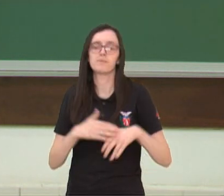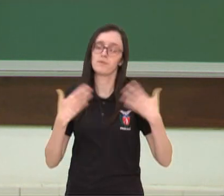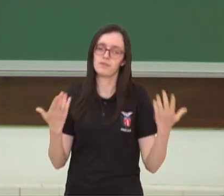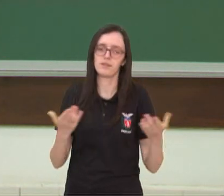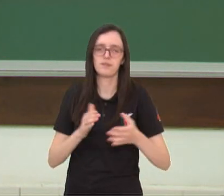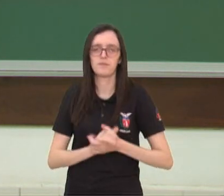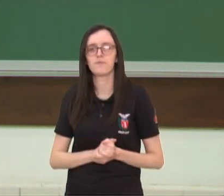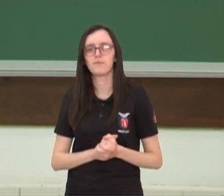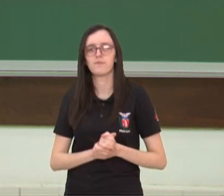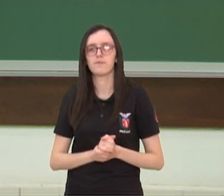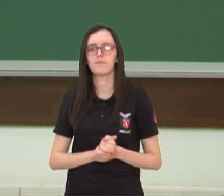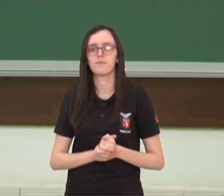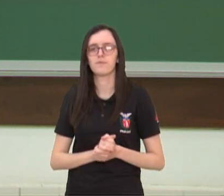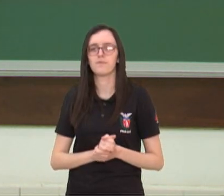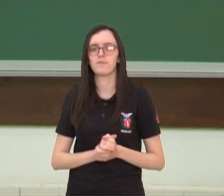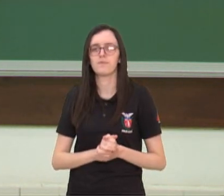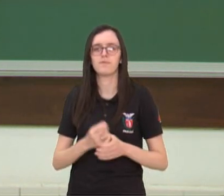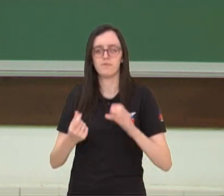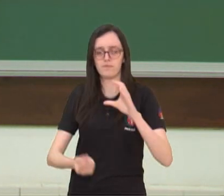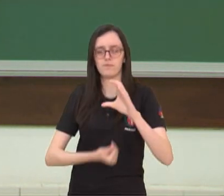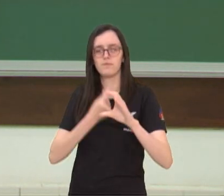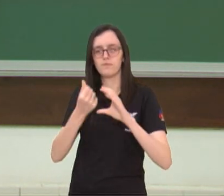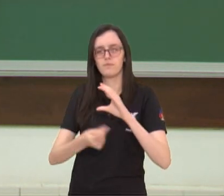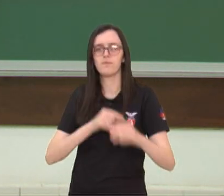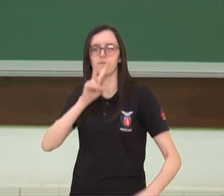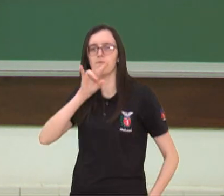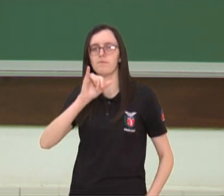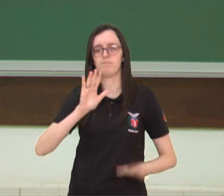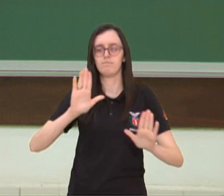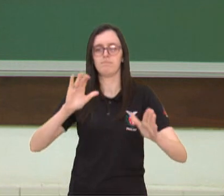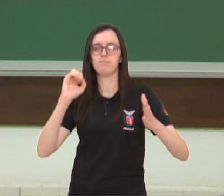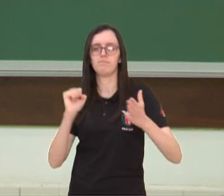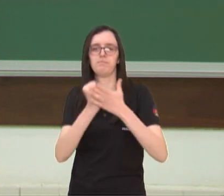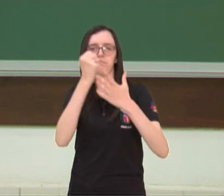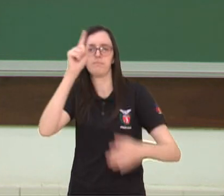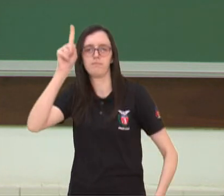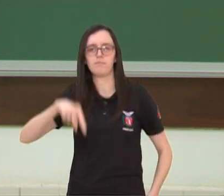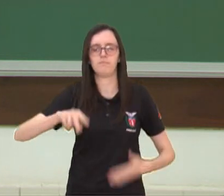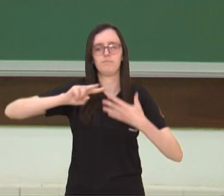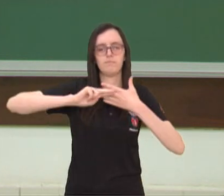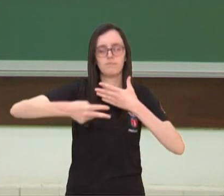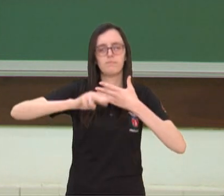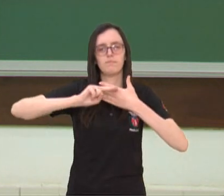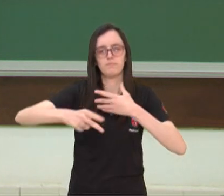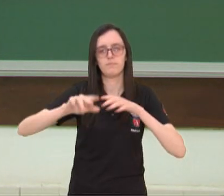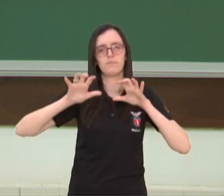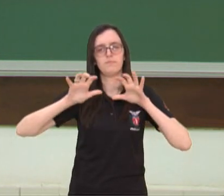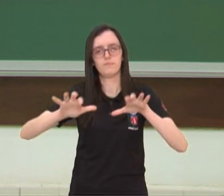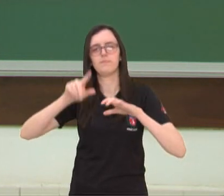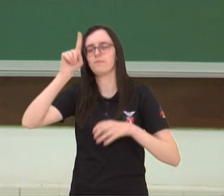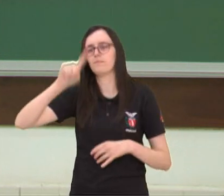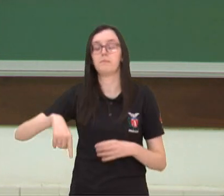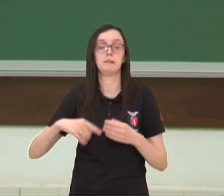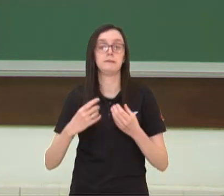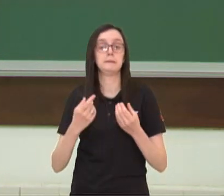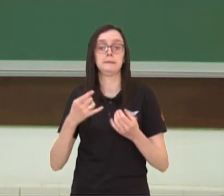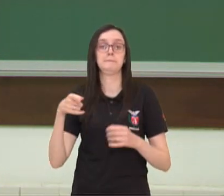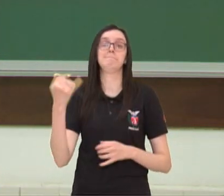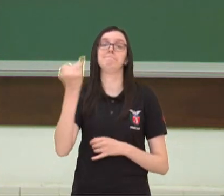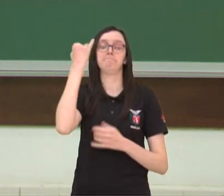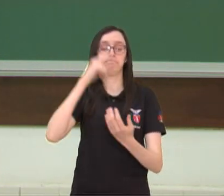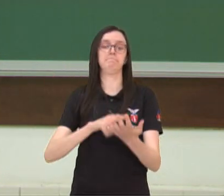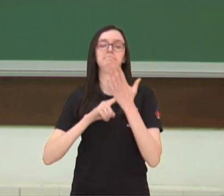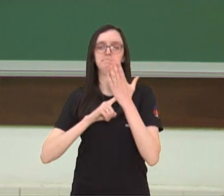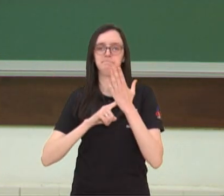Enfim, o capitalismo ele vai deixar essa marca de consequência, né, bastante